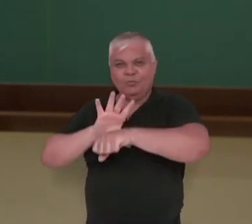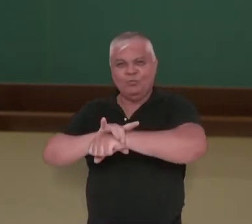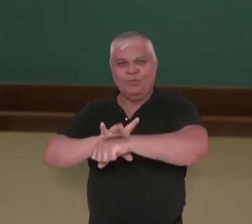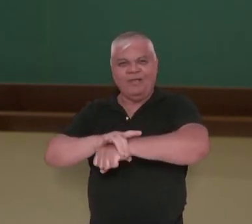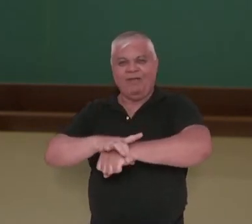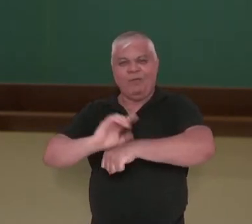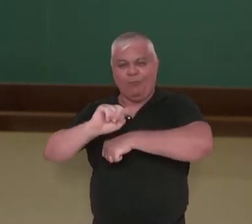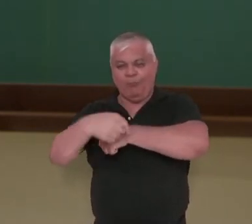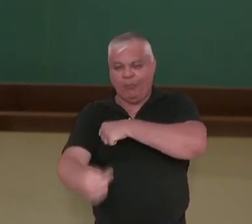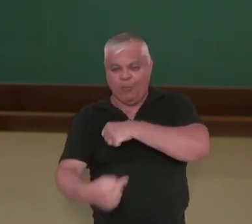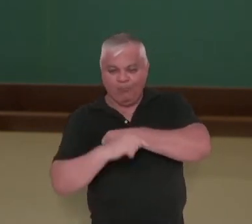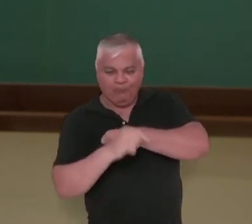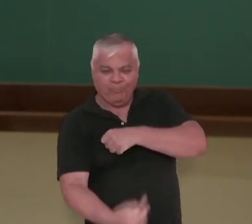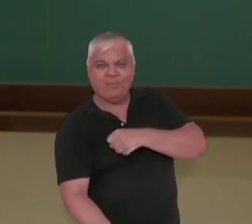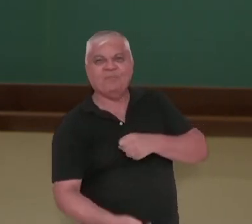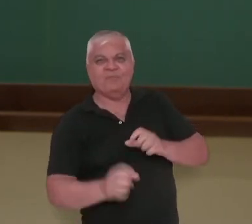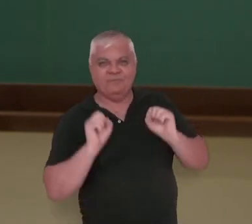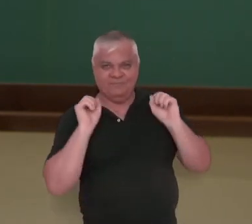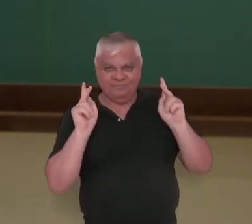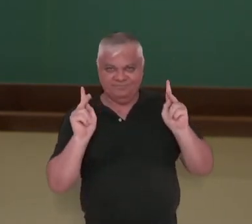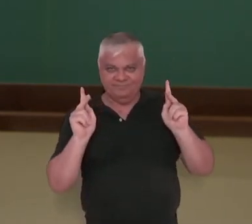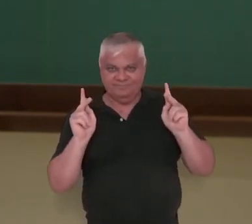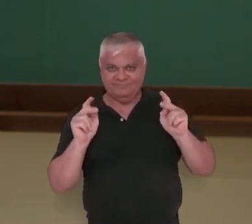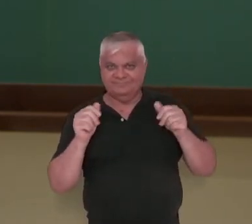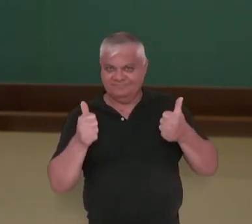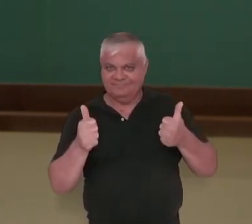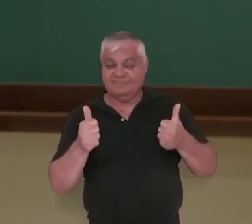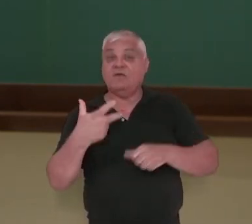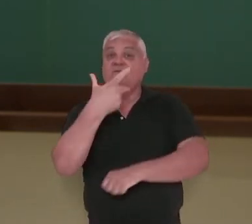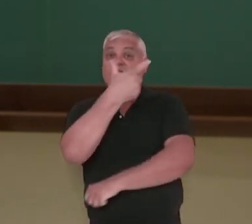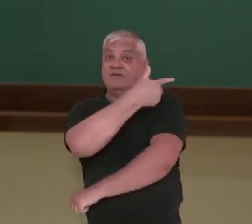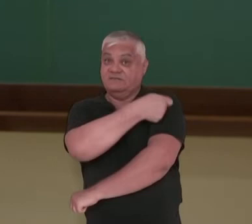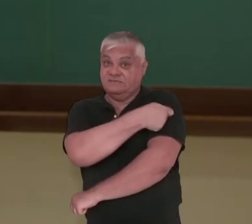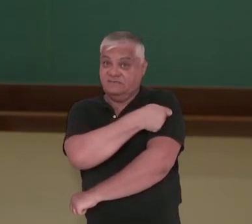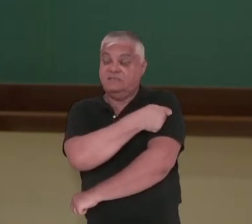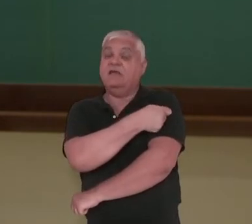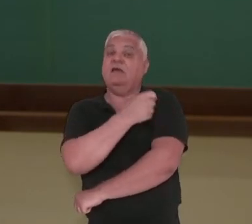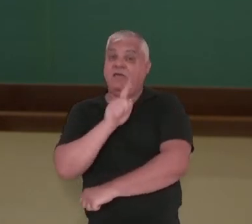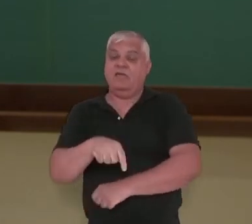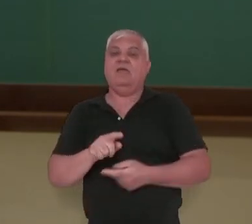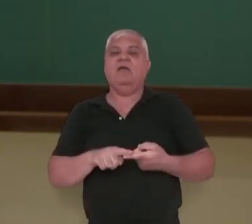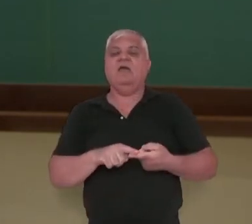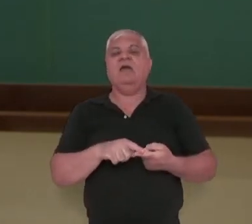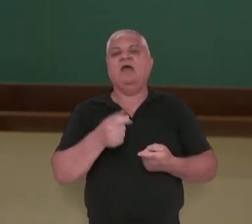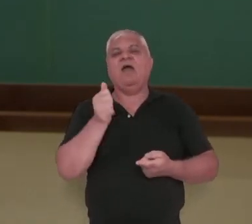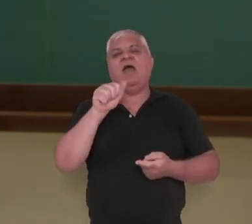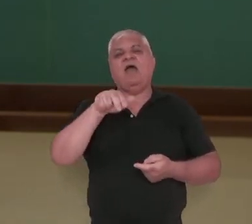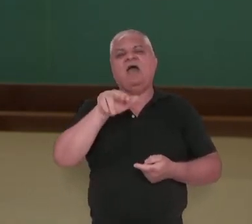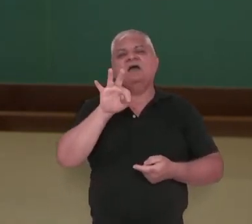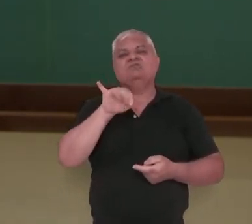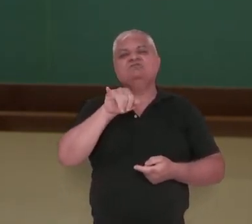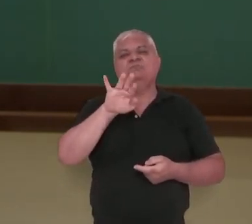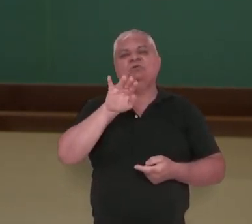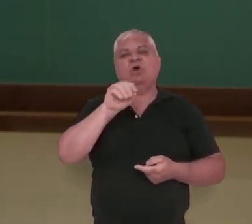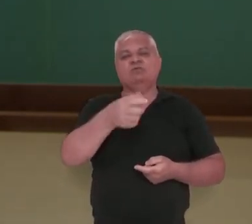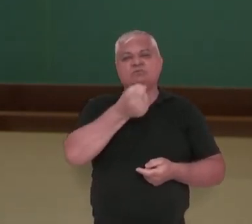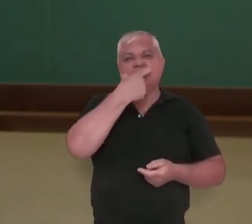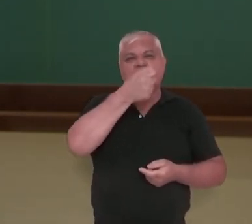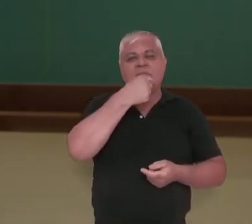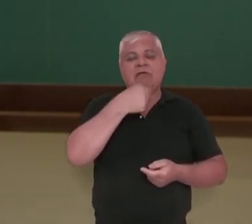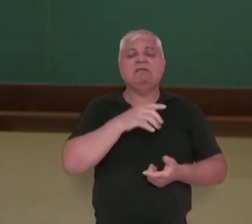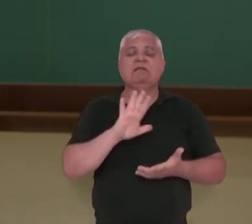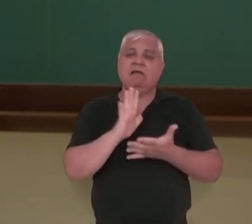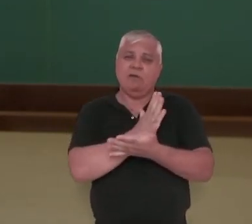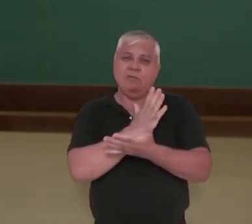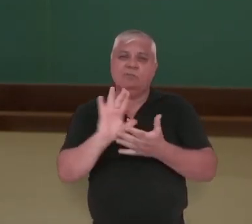saúde durante o nosso ciclo vital. Vacina, prevenção. E antibiótico? Infelizmente, muitas pessoas